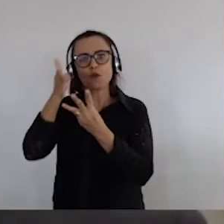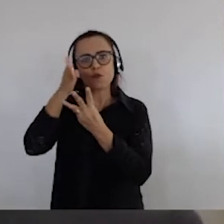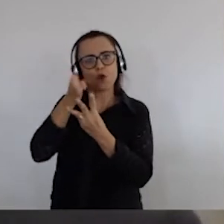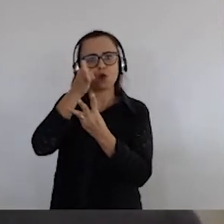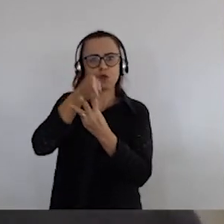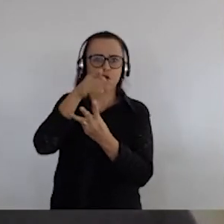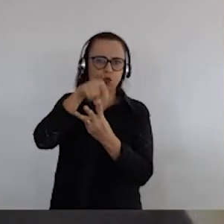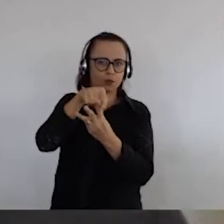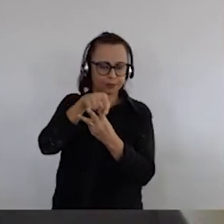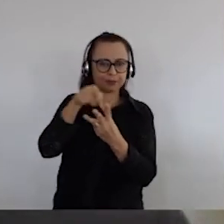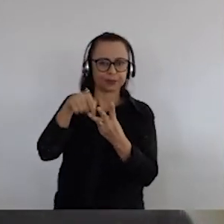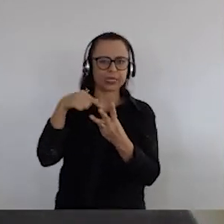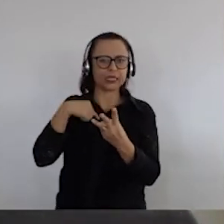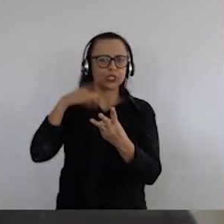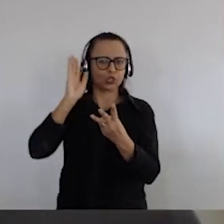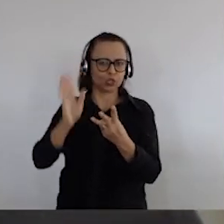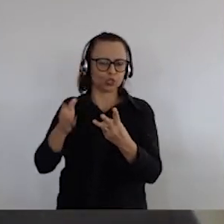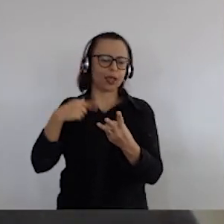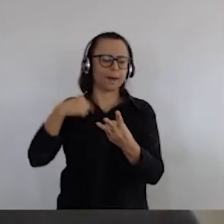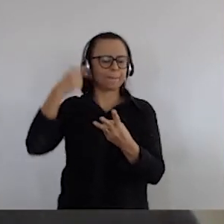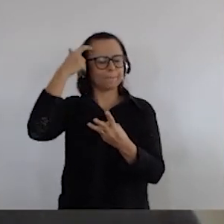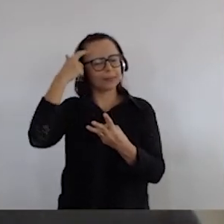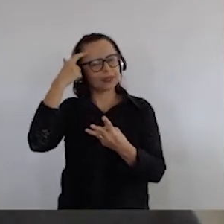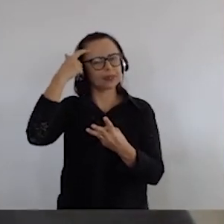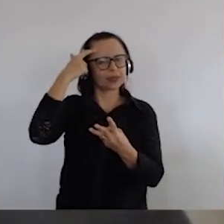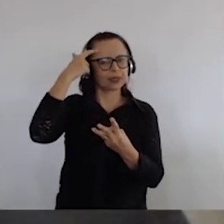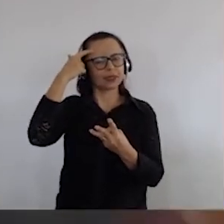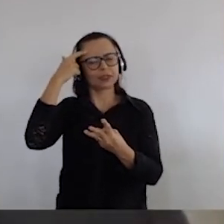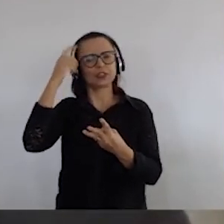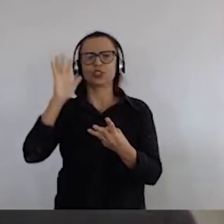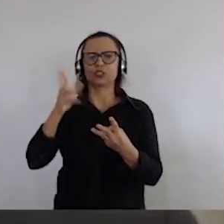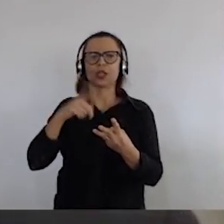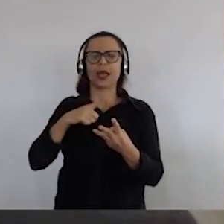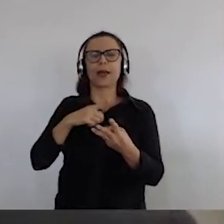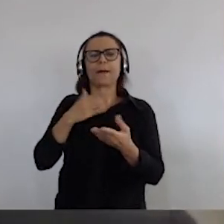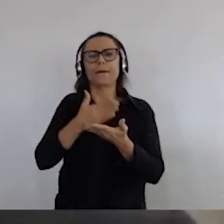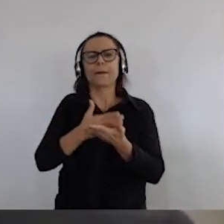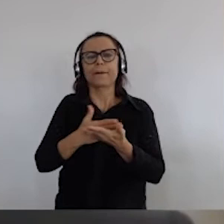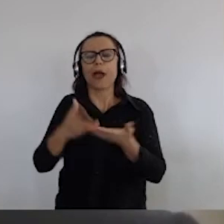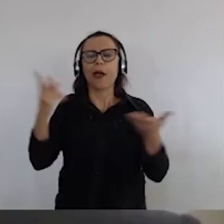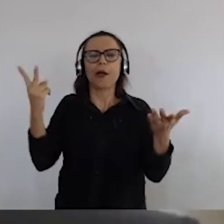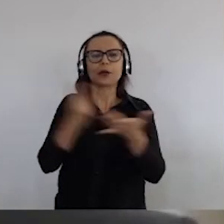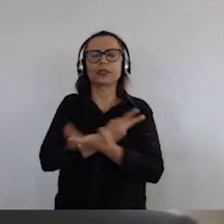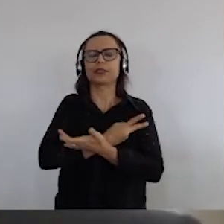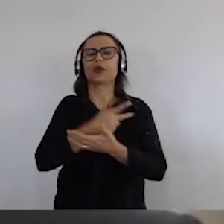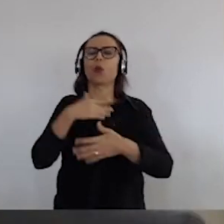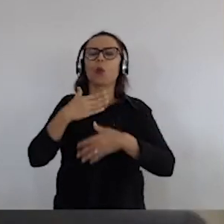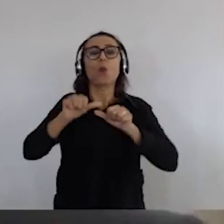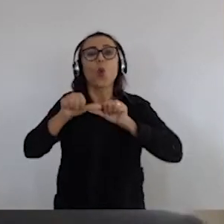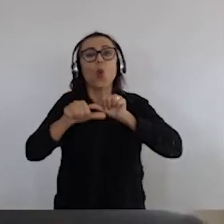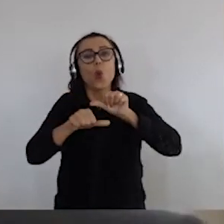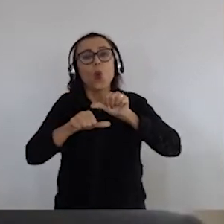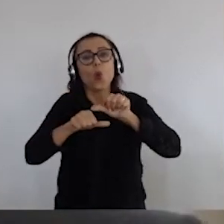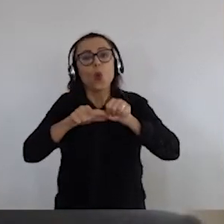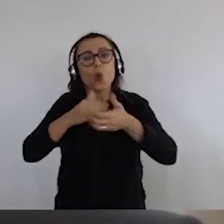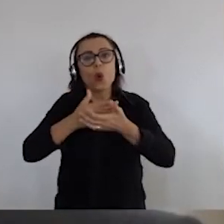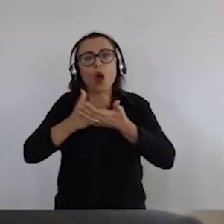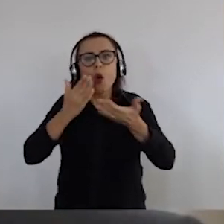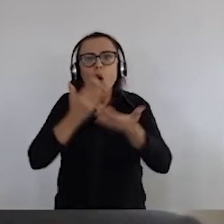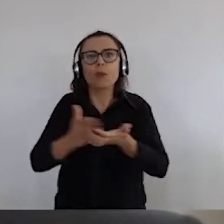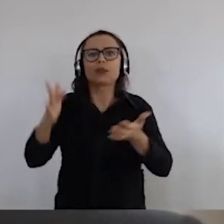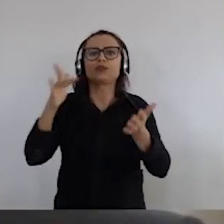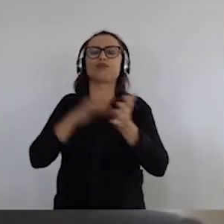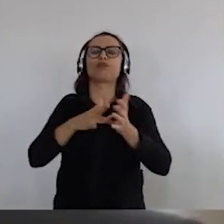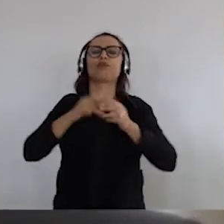já colhendo os primeiros frutos, fomos todos atropelados pela pandemia do Covid-19. E aí a